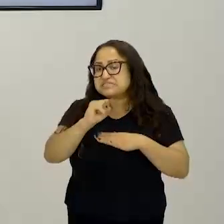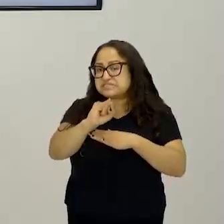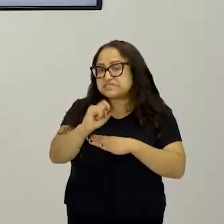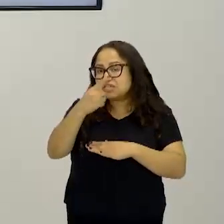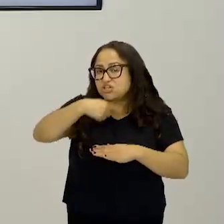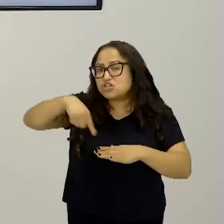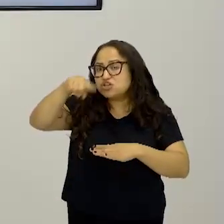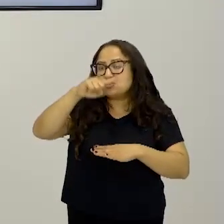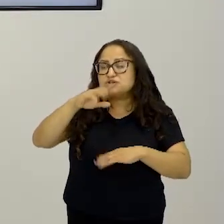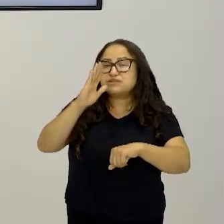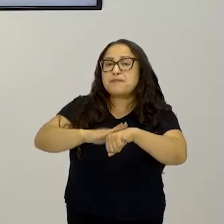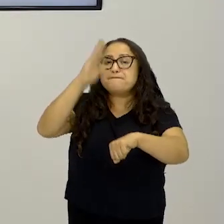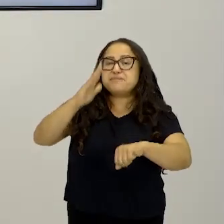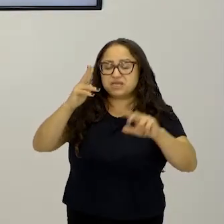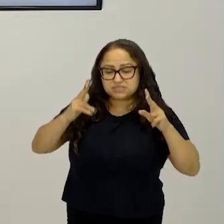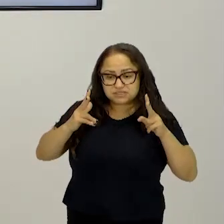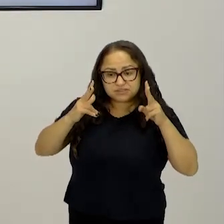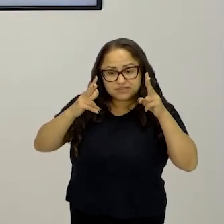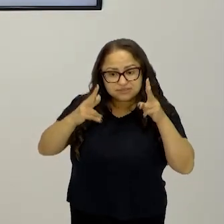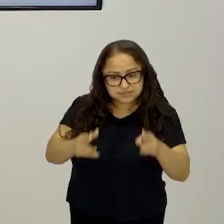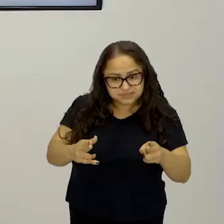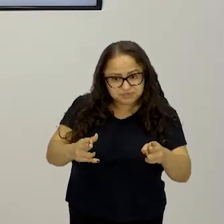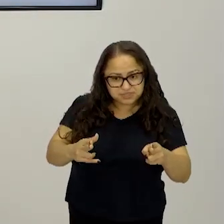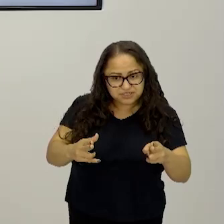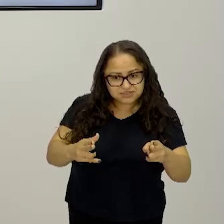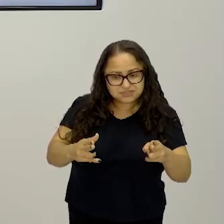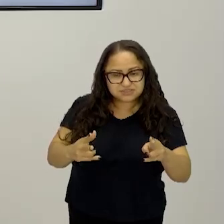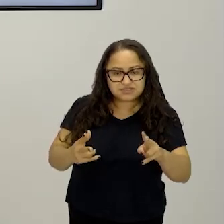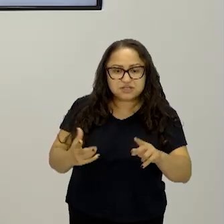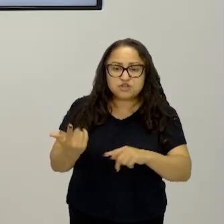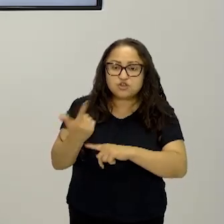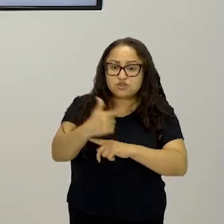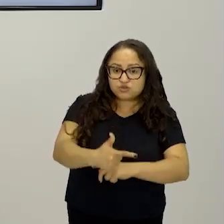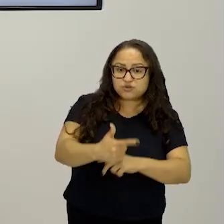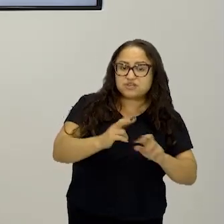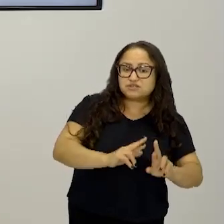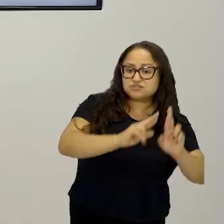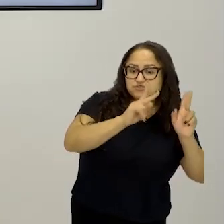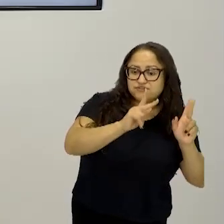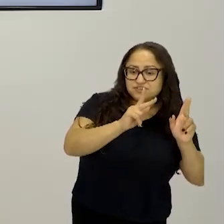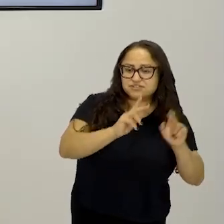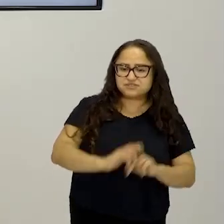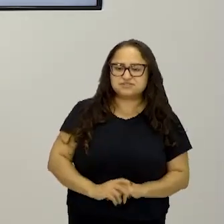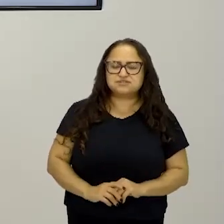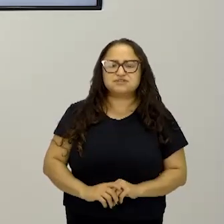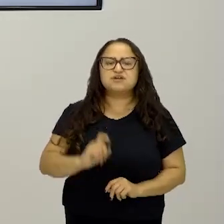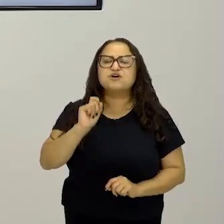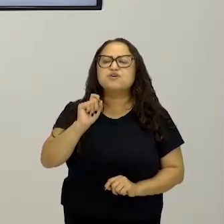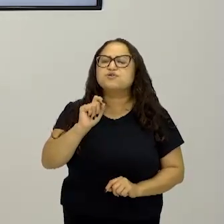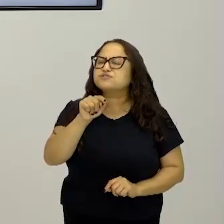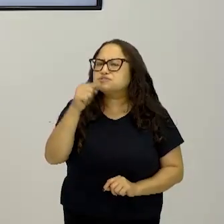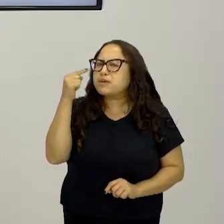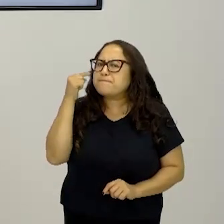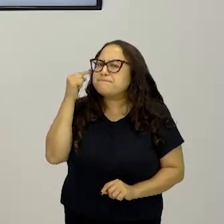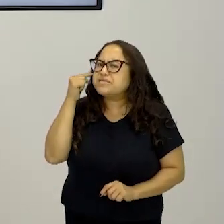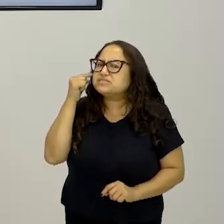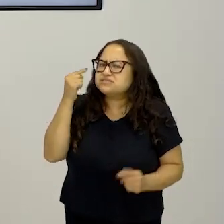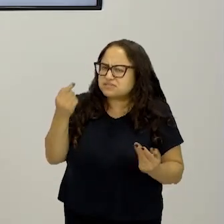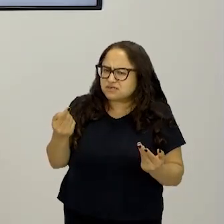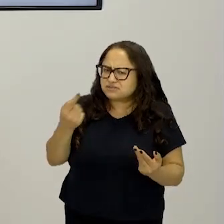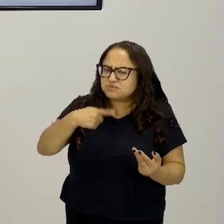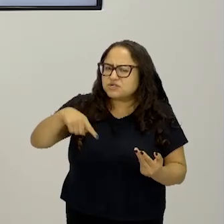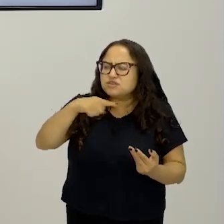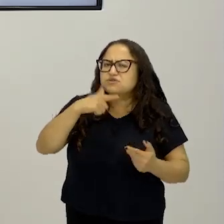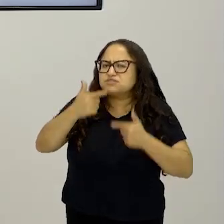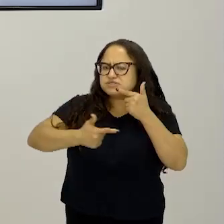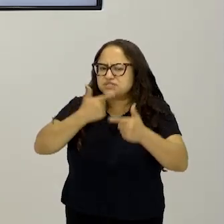nós temos aí muito mais semelhanças do que diferenças? Okay? Então, isso é o que fica aí para vocês pensarem, para a gente poder